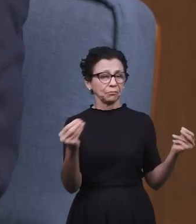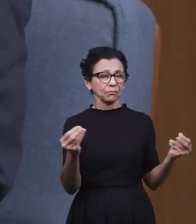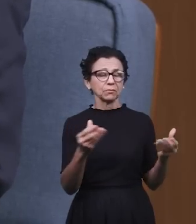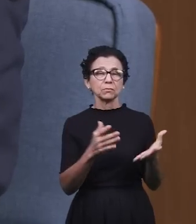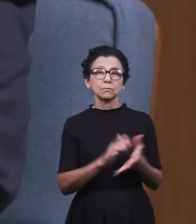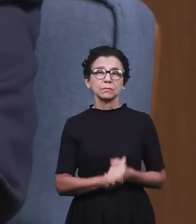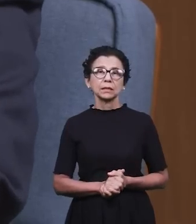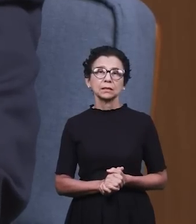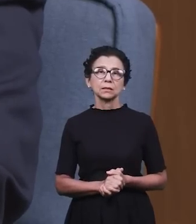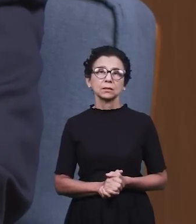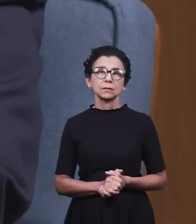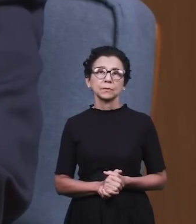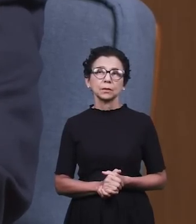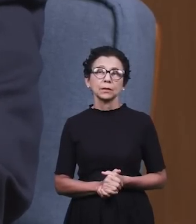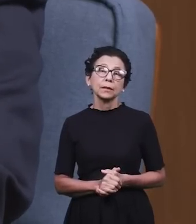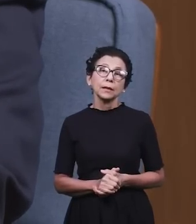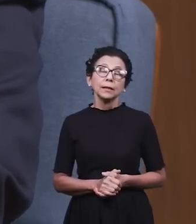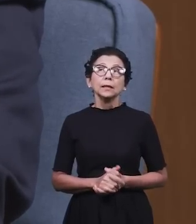eu não posso